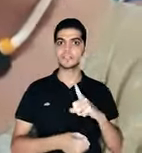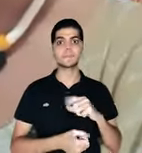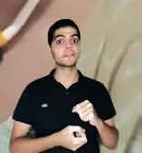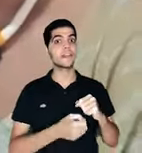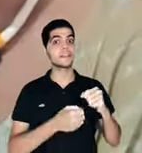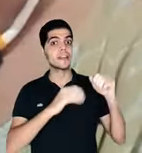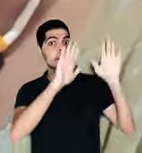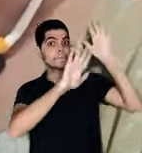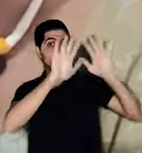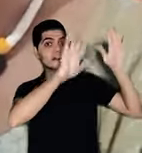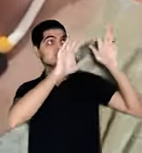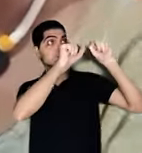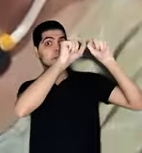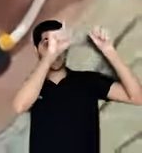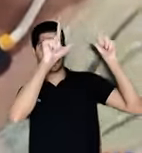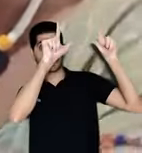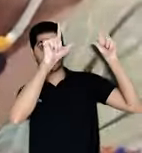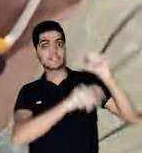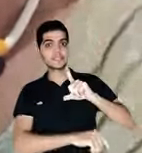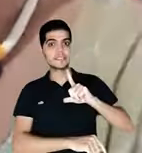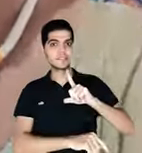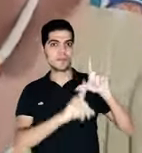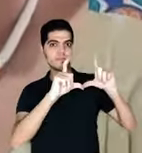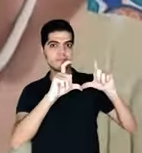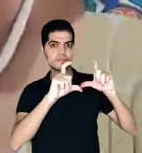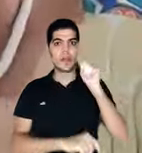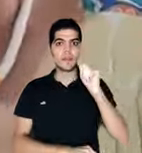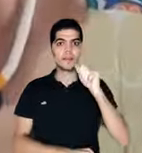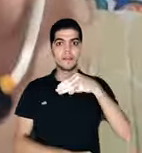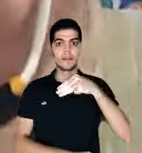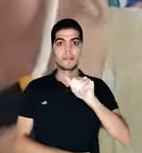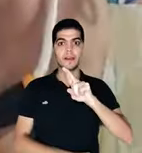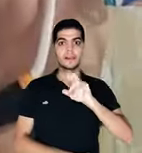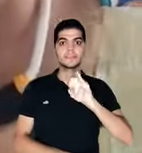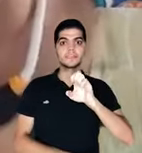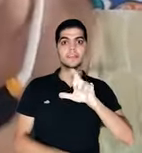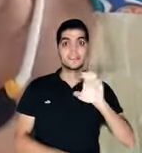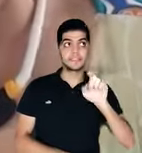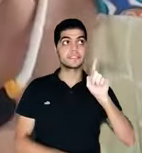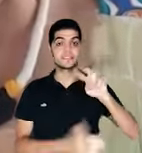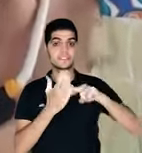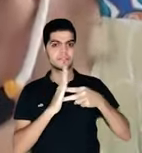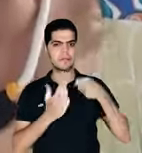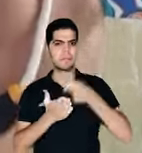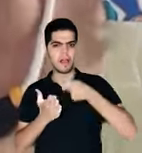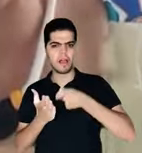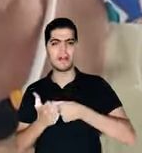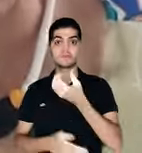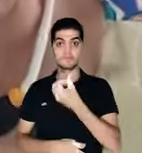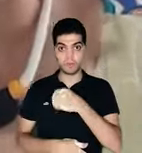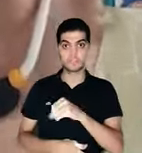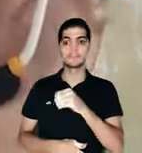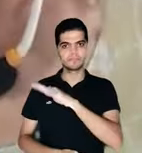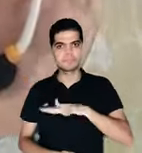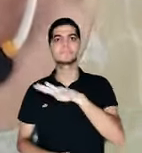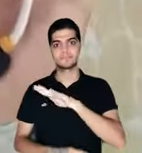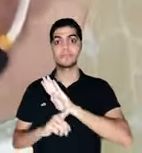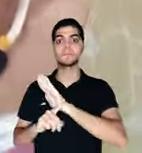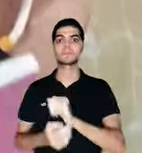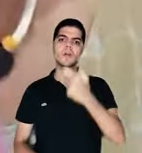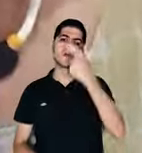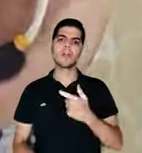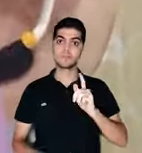a cabeça tem um pôster de Marielle Franco que é um símbolo da luta lésbica enquanto travesti